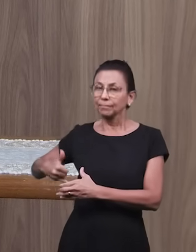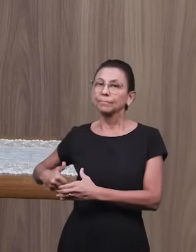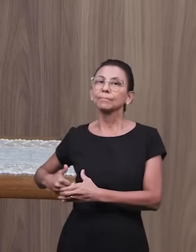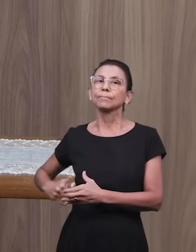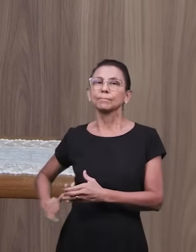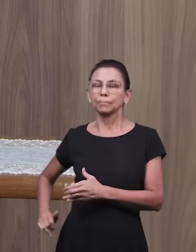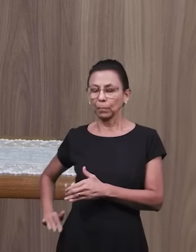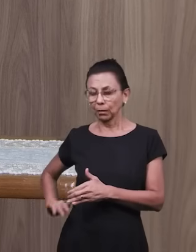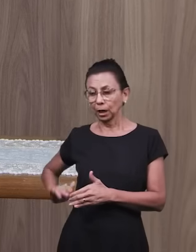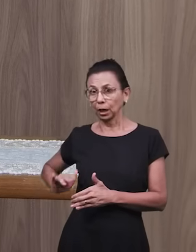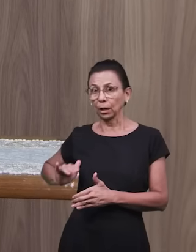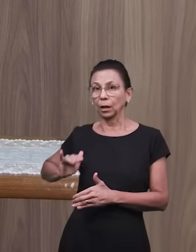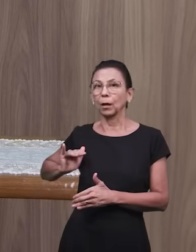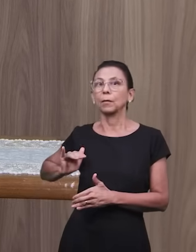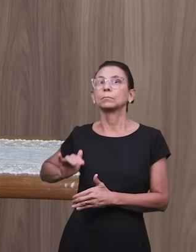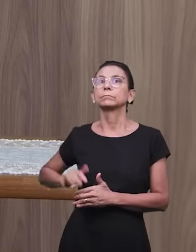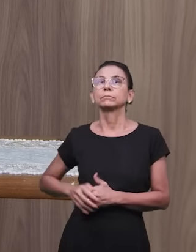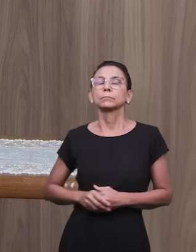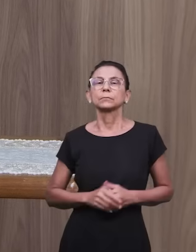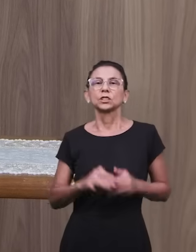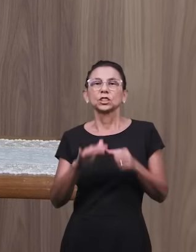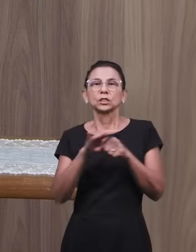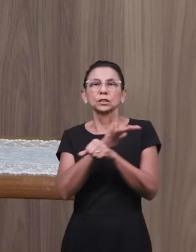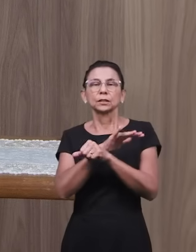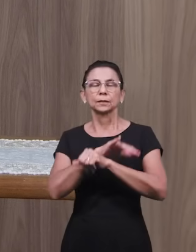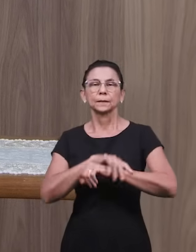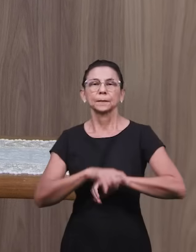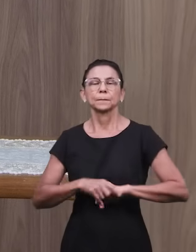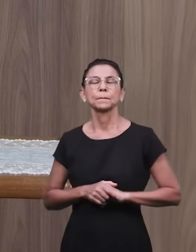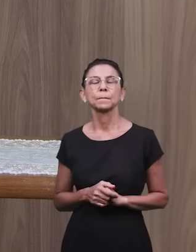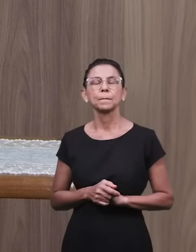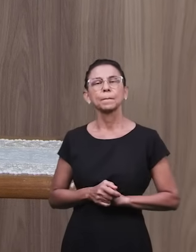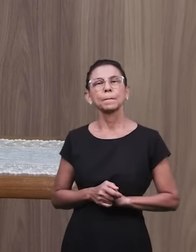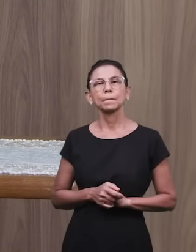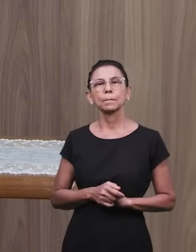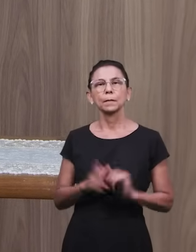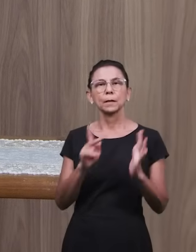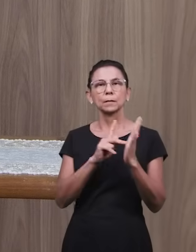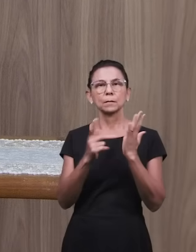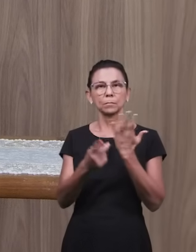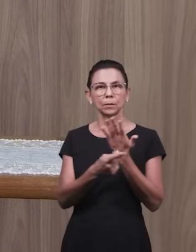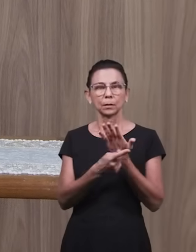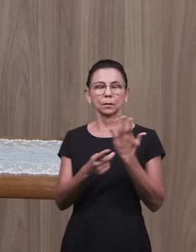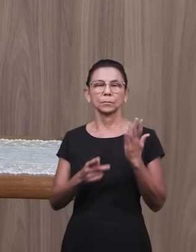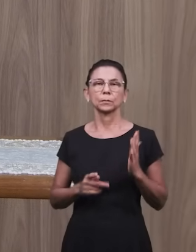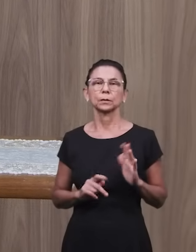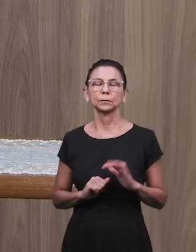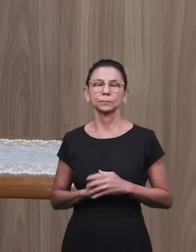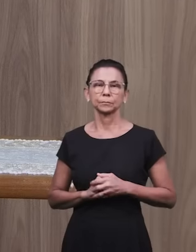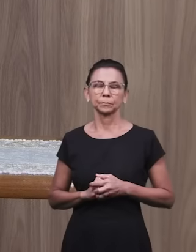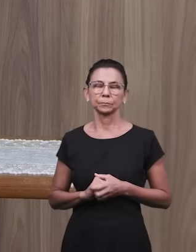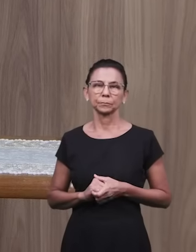virgens. O que é que ela traduz? Ela traduz exatamente